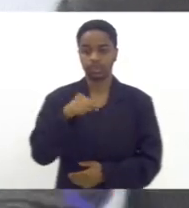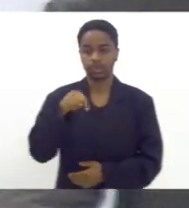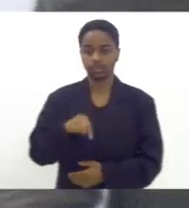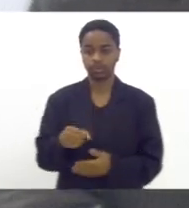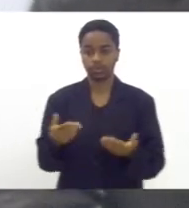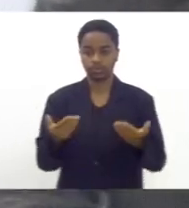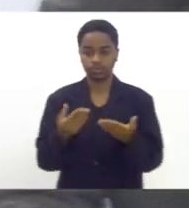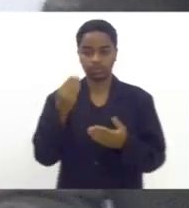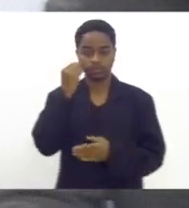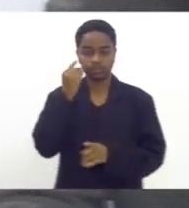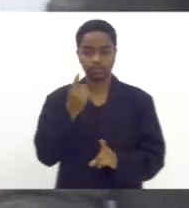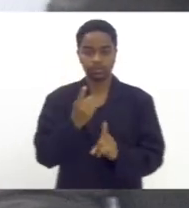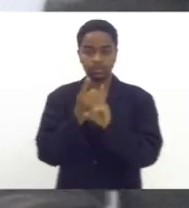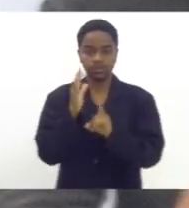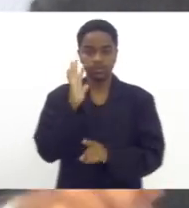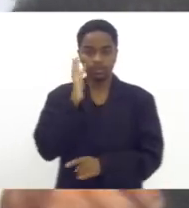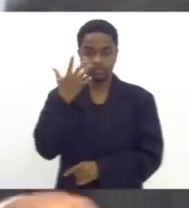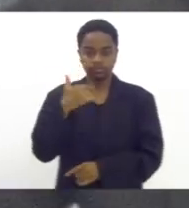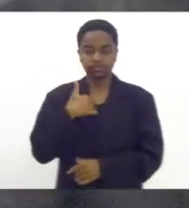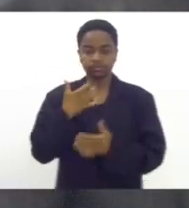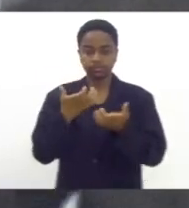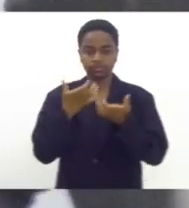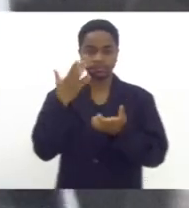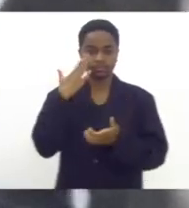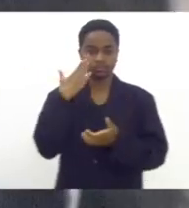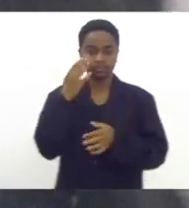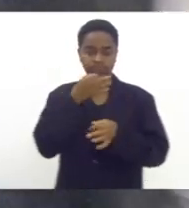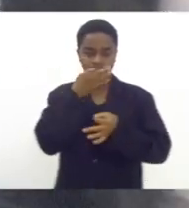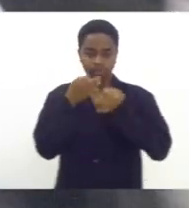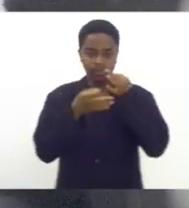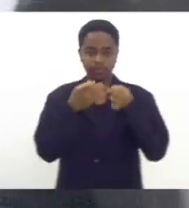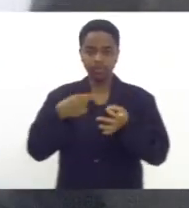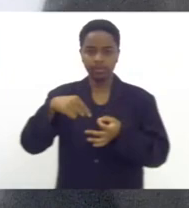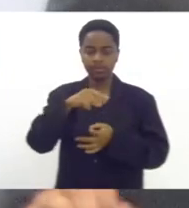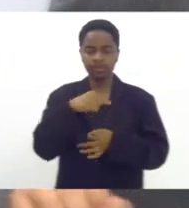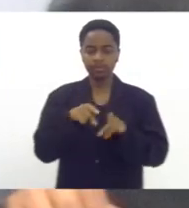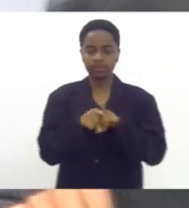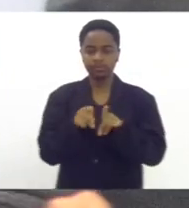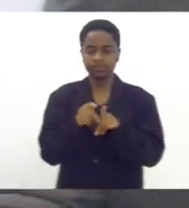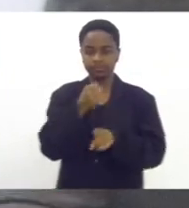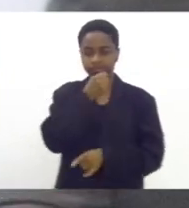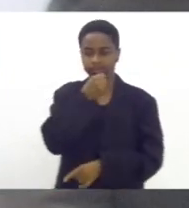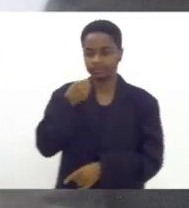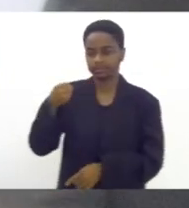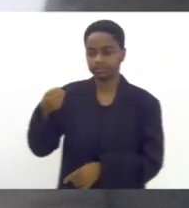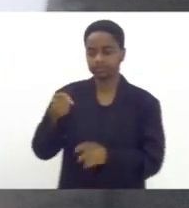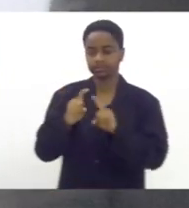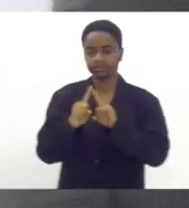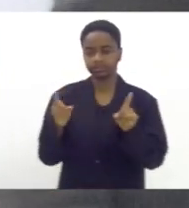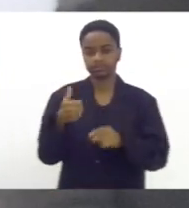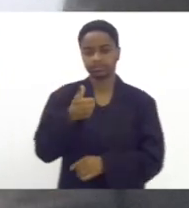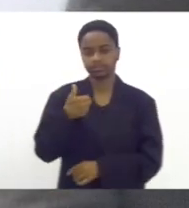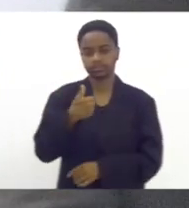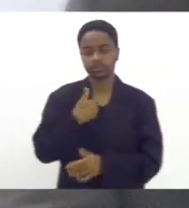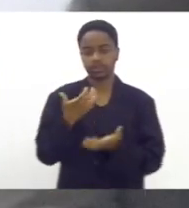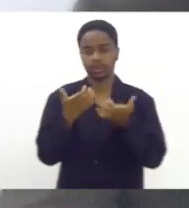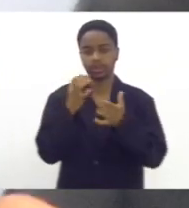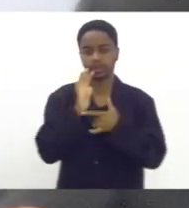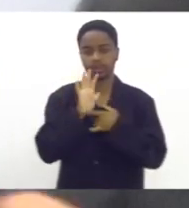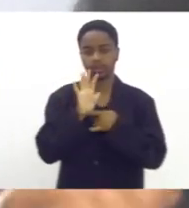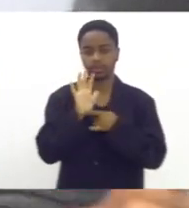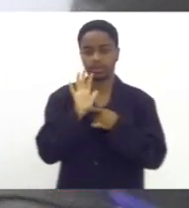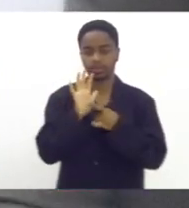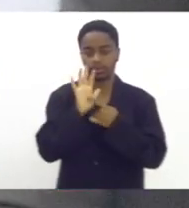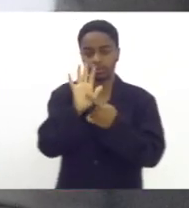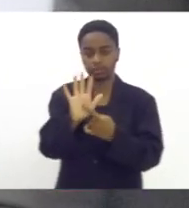soluções Vamos ouvir eu quero passar agora a palavra eh mas eu queria antes passar um vídeo Antes de